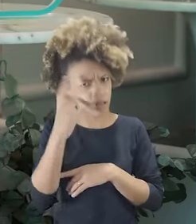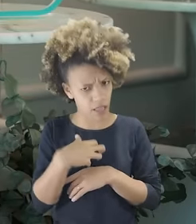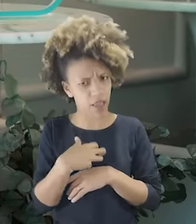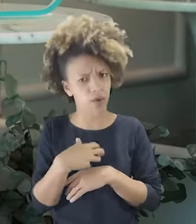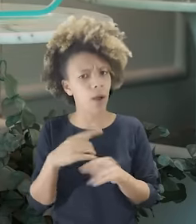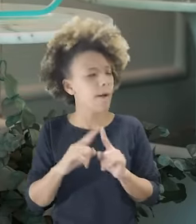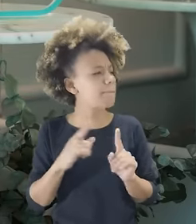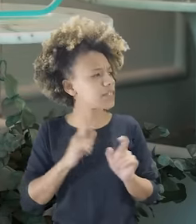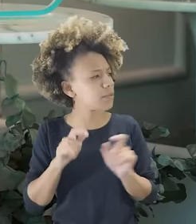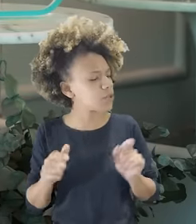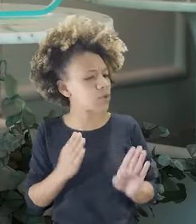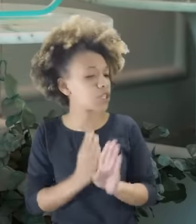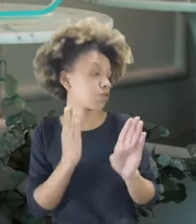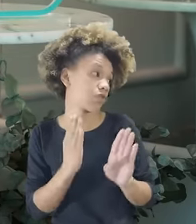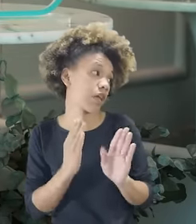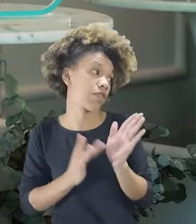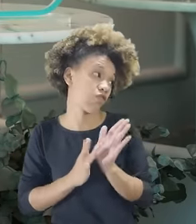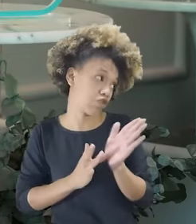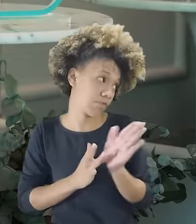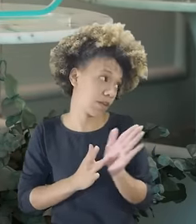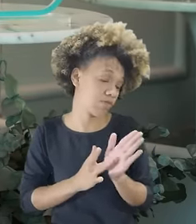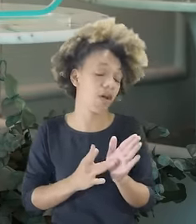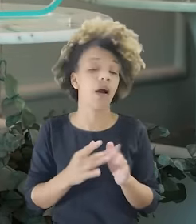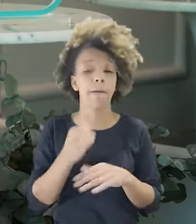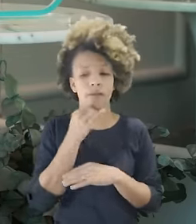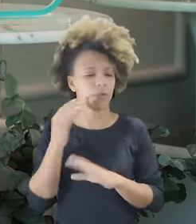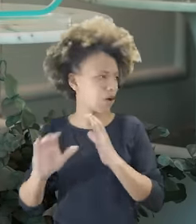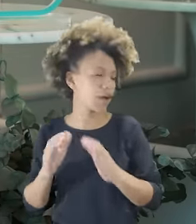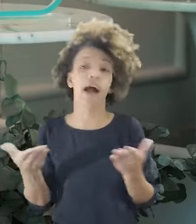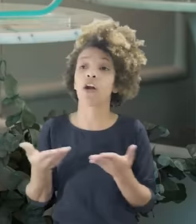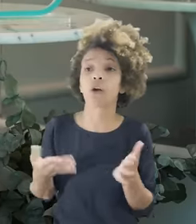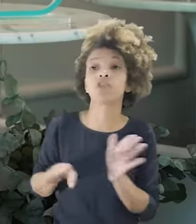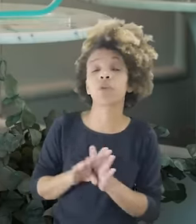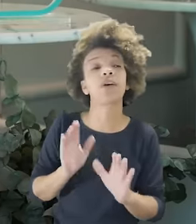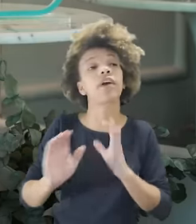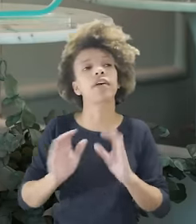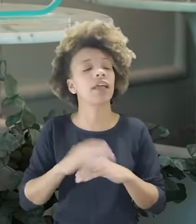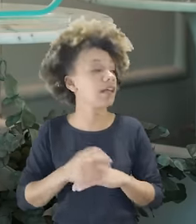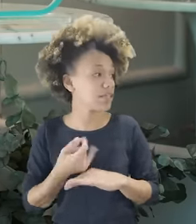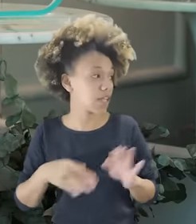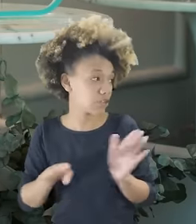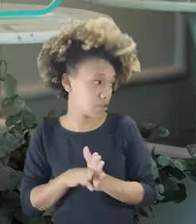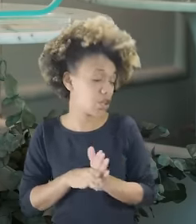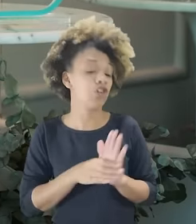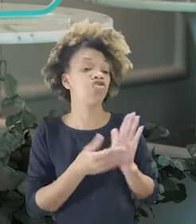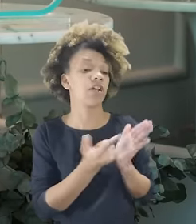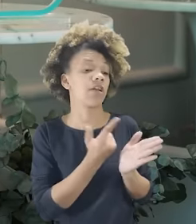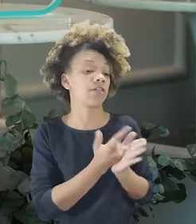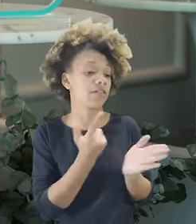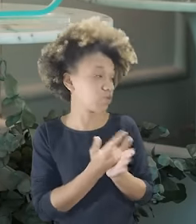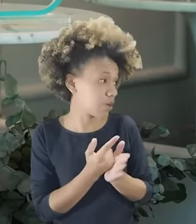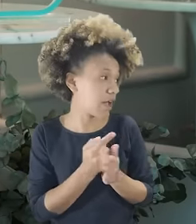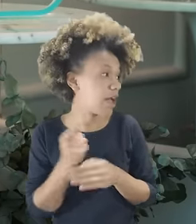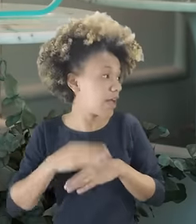mas tem gente que a gente descobre na farsa que é isso Você pega uma cantora agora chegou ela vai cantar se ela entra falando de Literatura e Machado